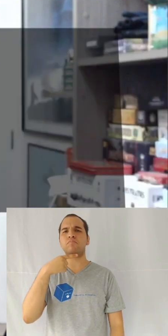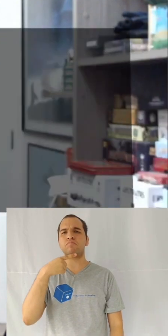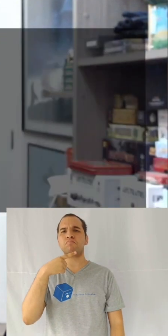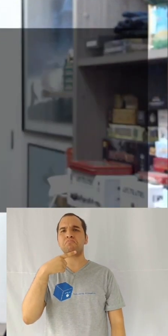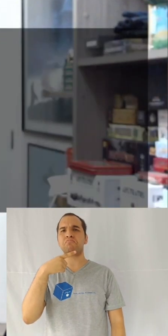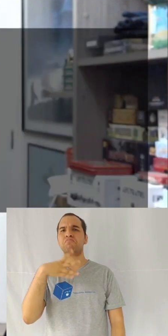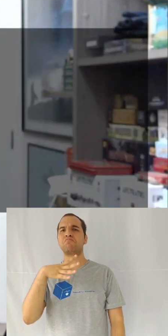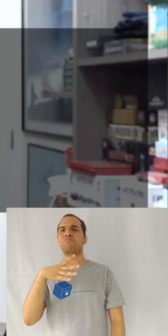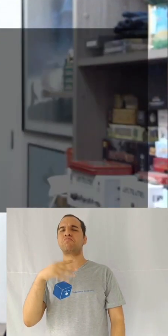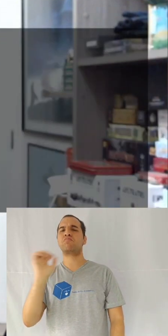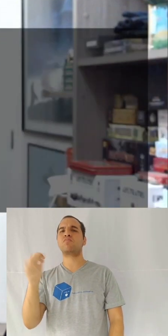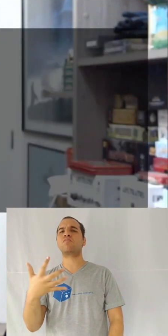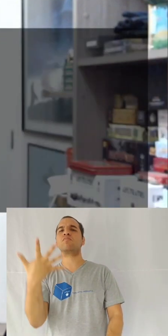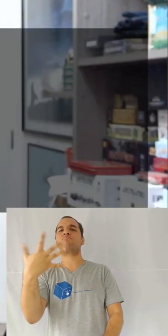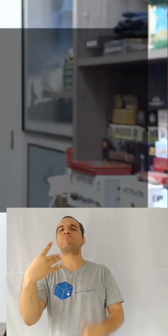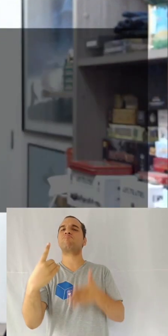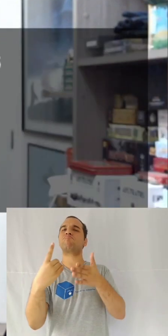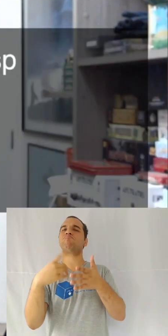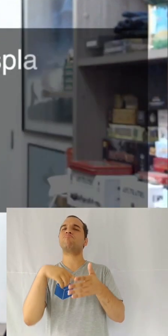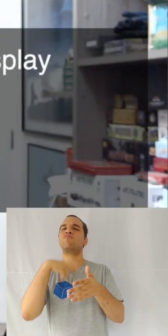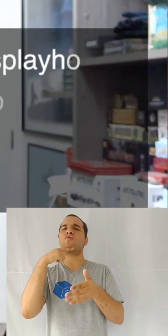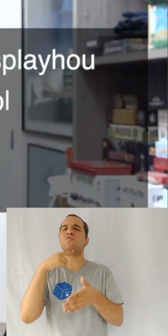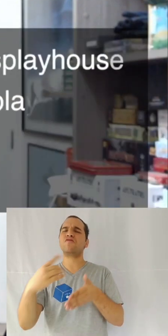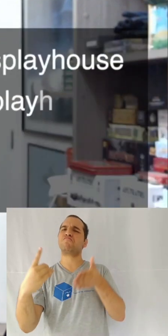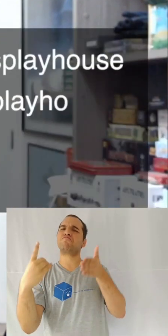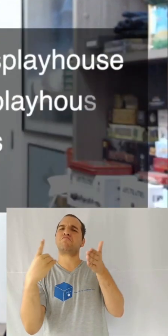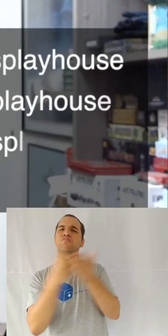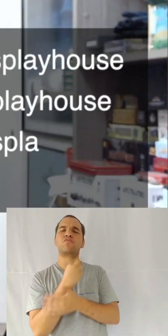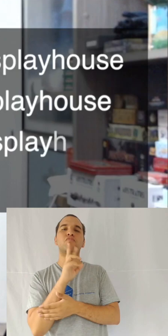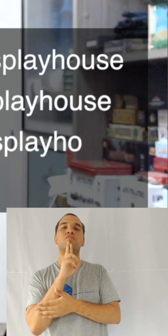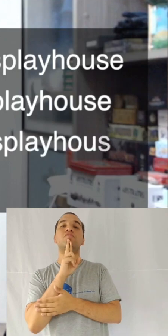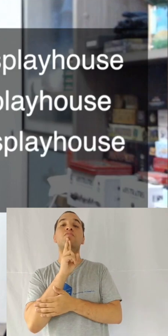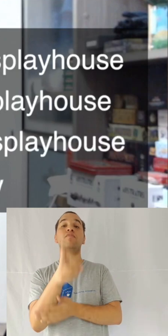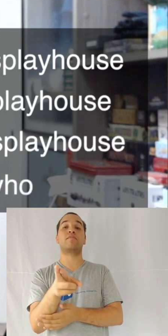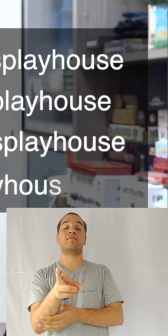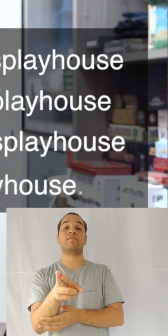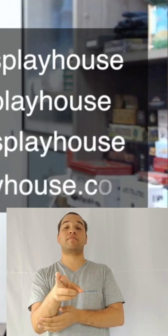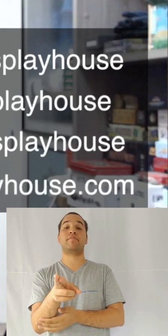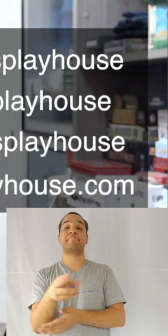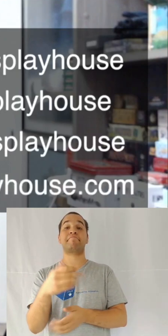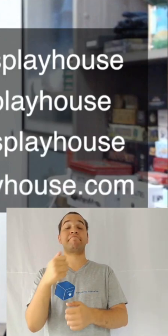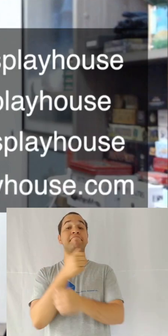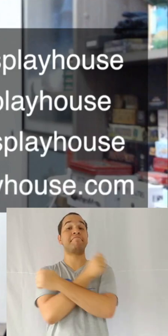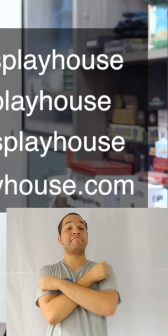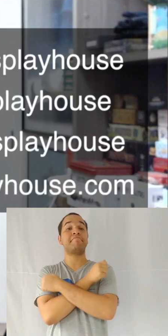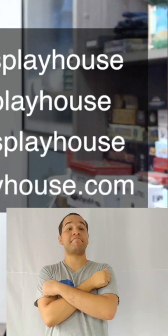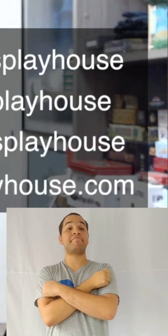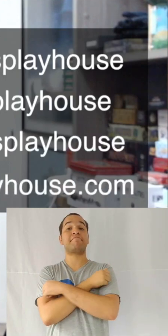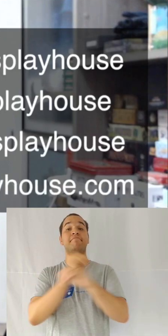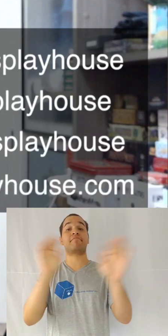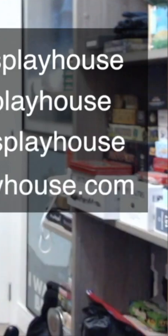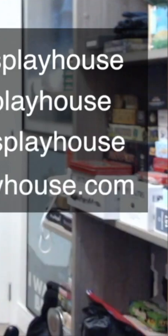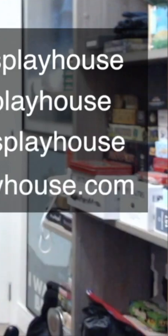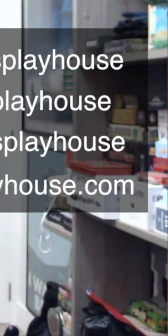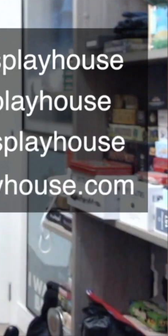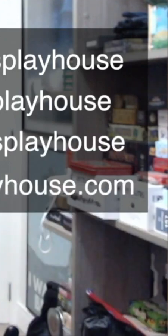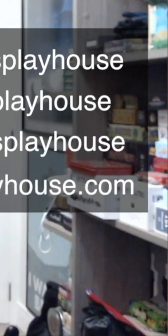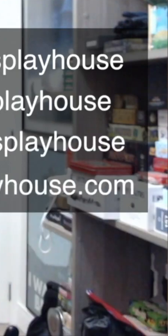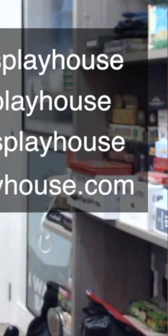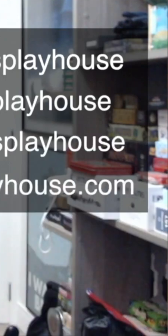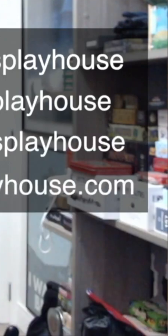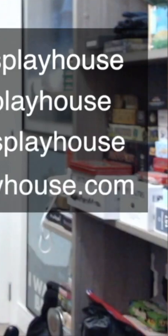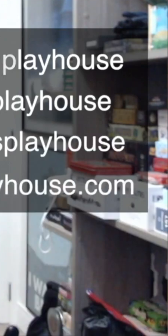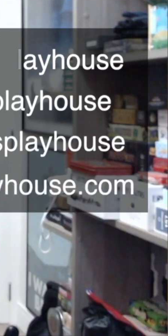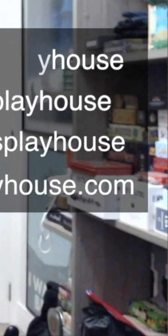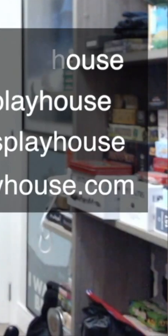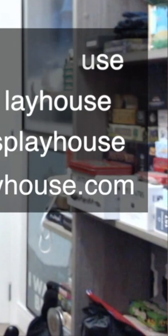Também não deixem de dar uma olhada nas outras formas de comunicação que a gente tem. A gente tem Twitter, Instagram, Facebook. E a gente tem a nossa página, romirplayhouse.com